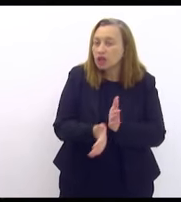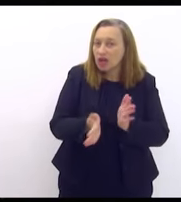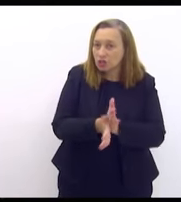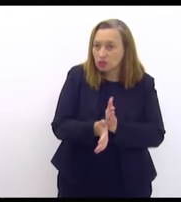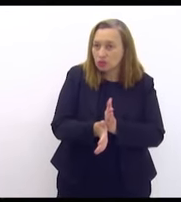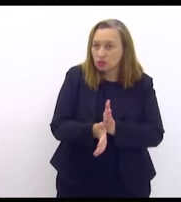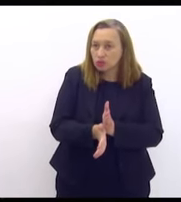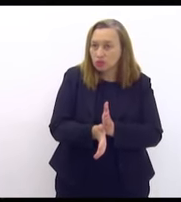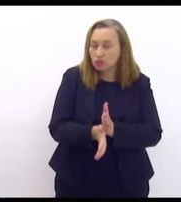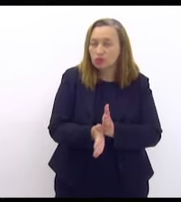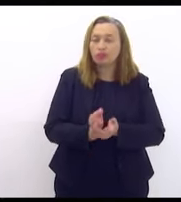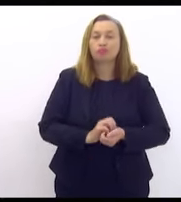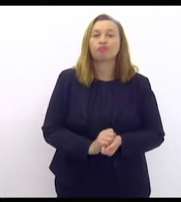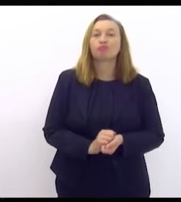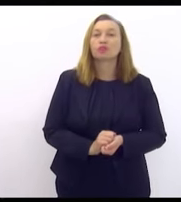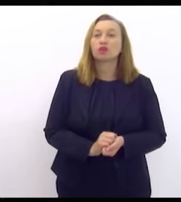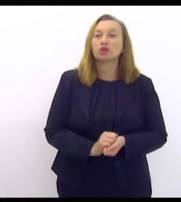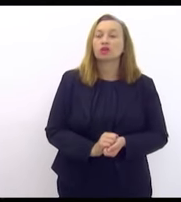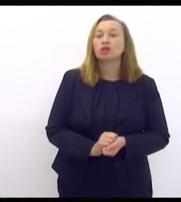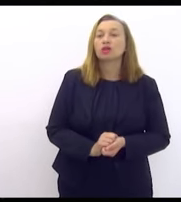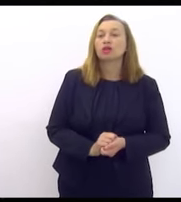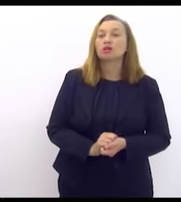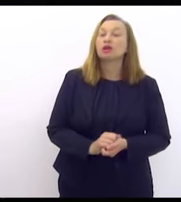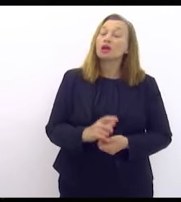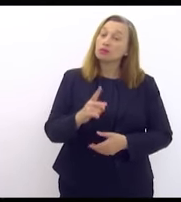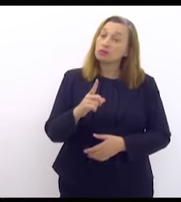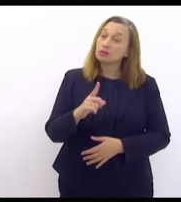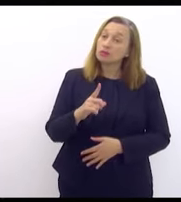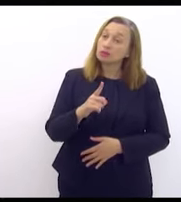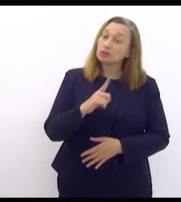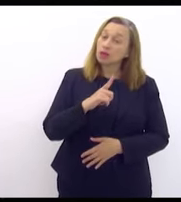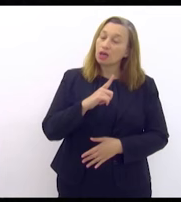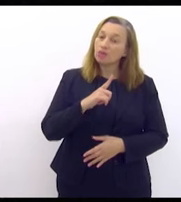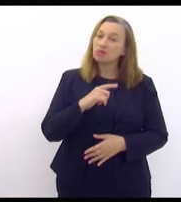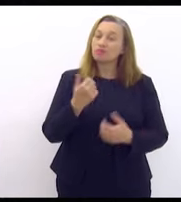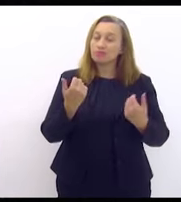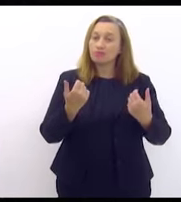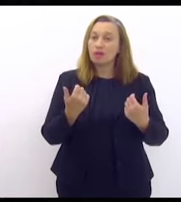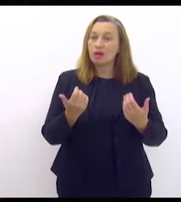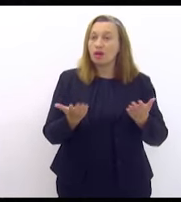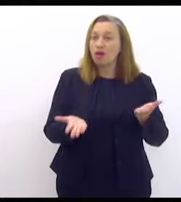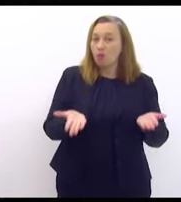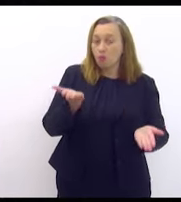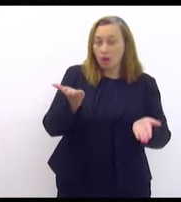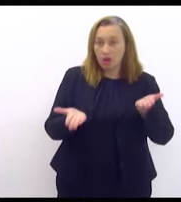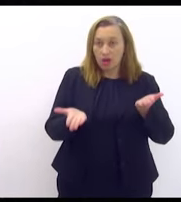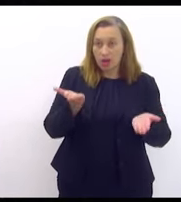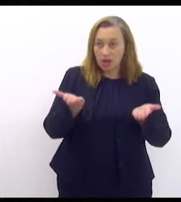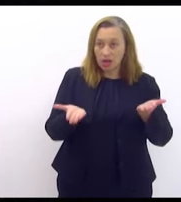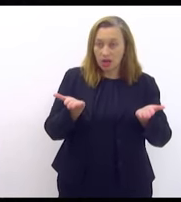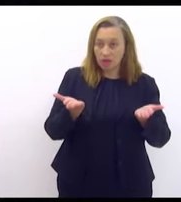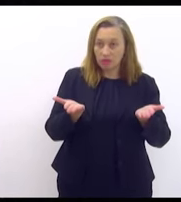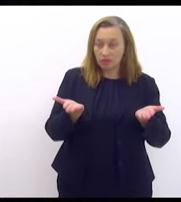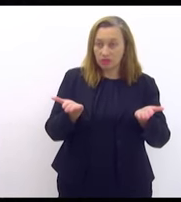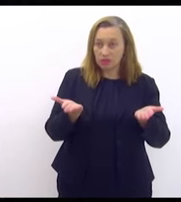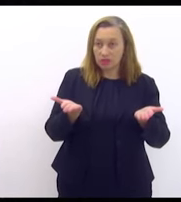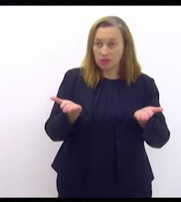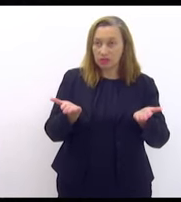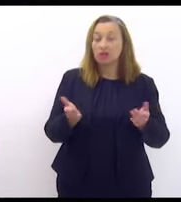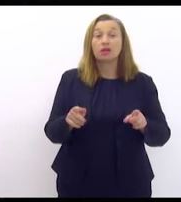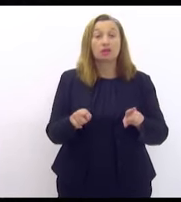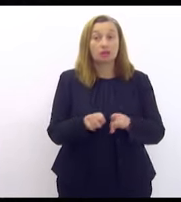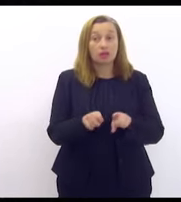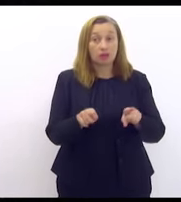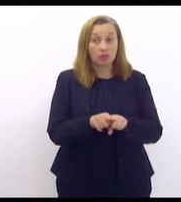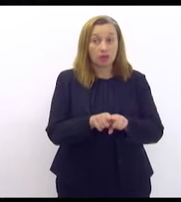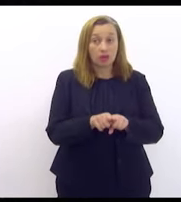pessoal. De um lado, nós temos que garantir o equilíbrio financeiro, do outro lado, nós temos que dar